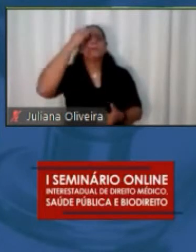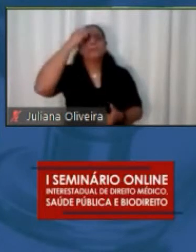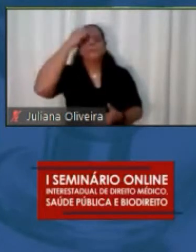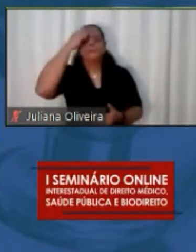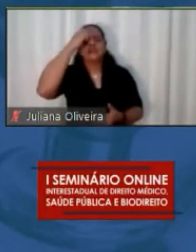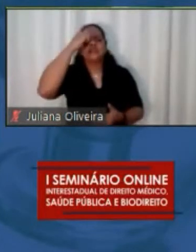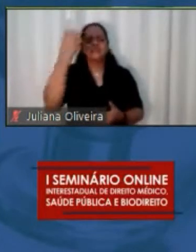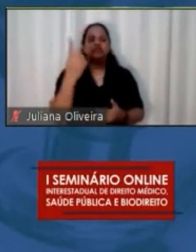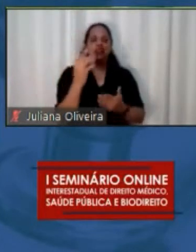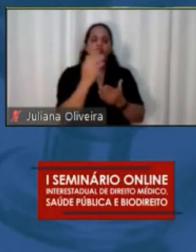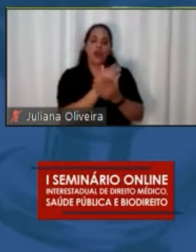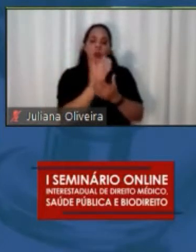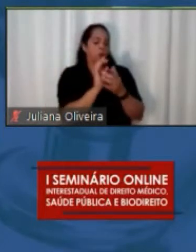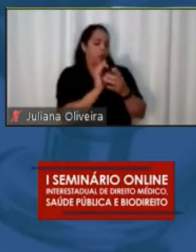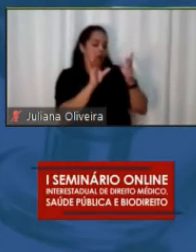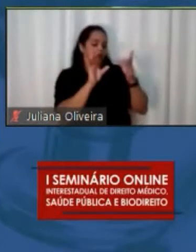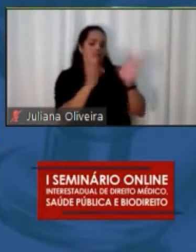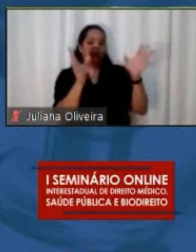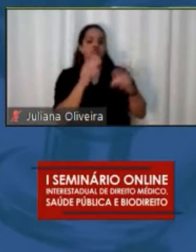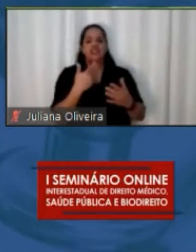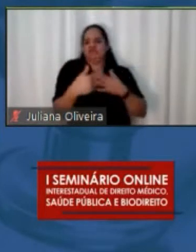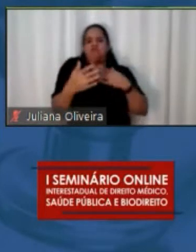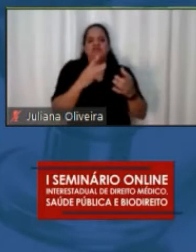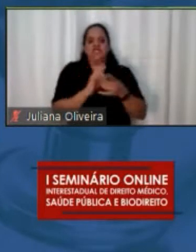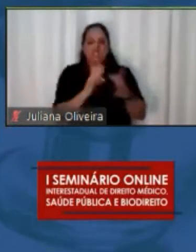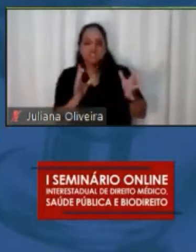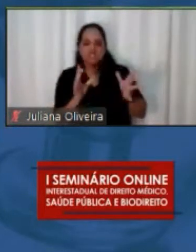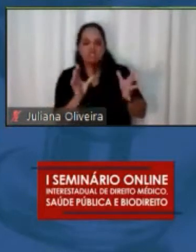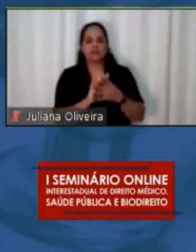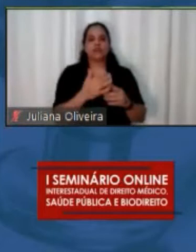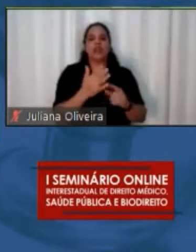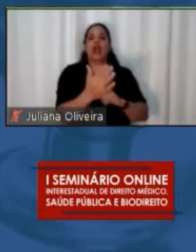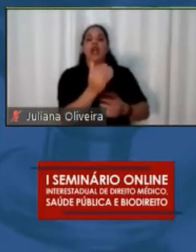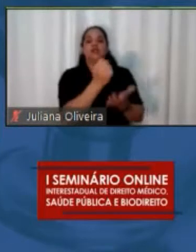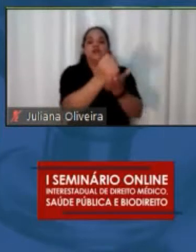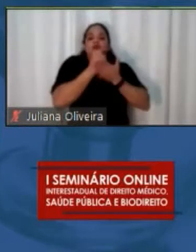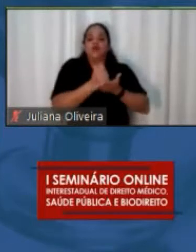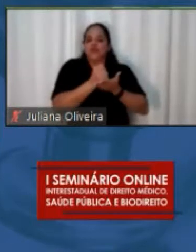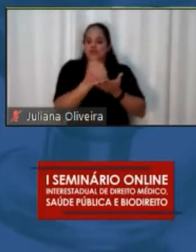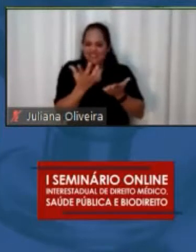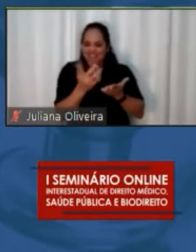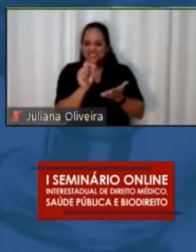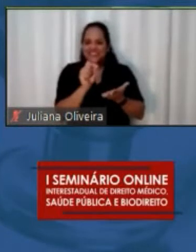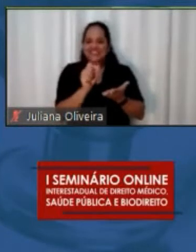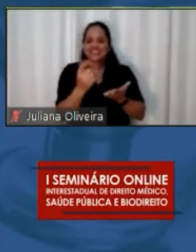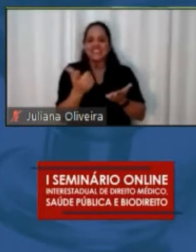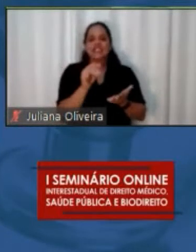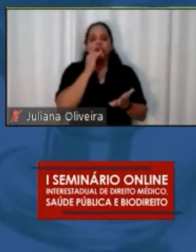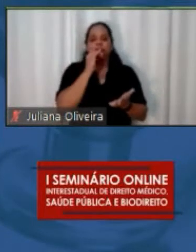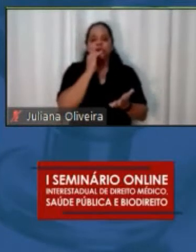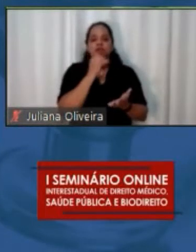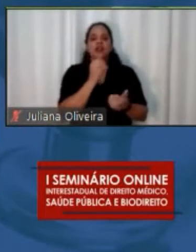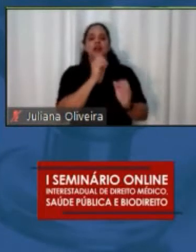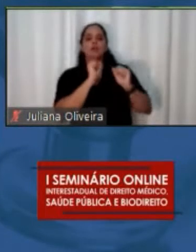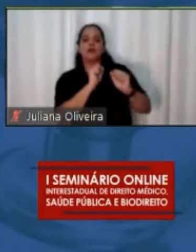liberal, mostrando que isso dá suporte a gatilhos restritivos à transfusão na maioria dos